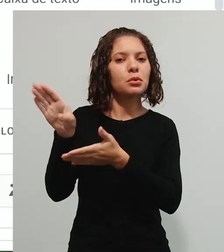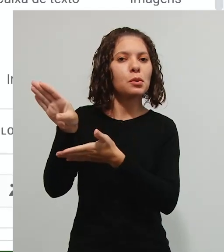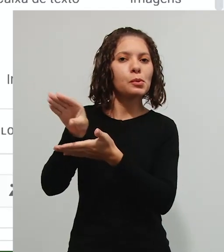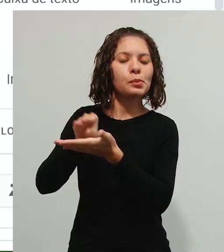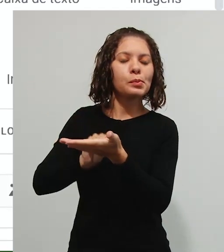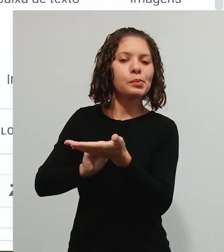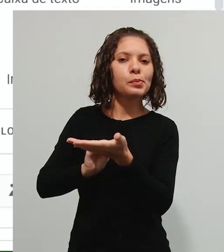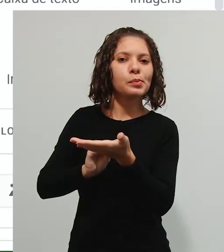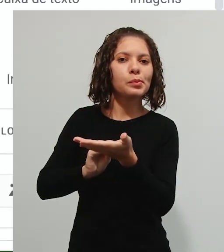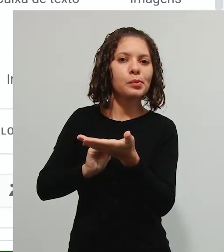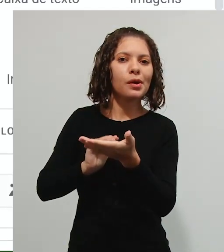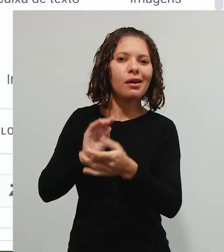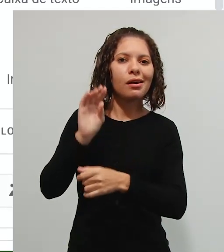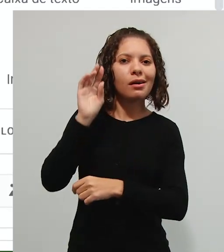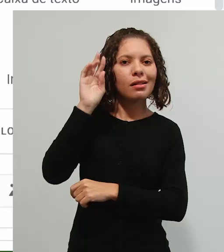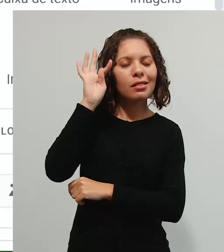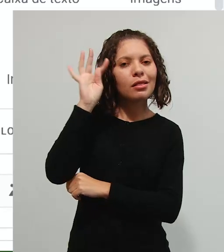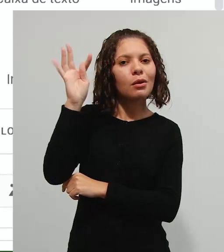teórica,